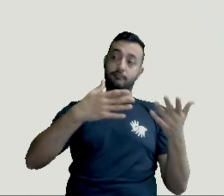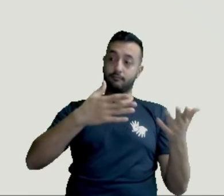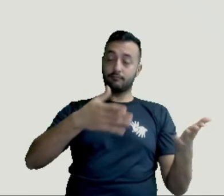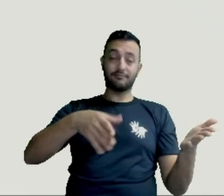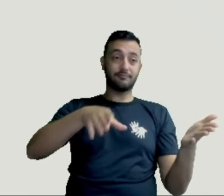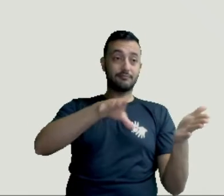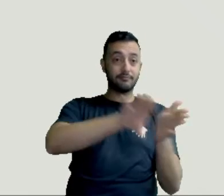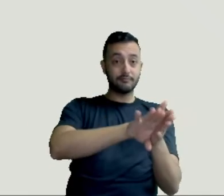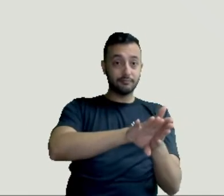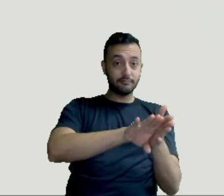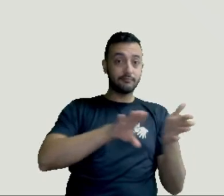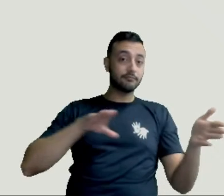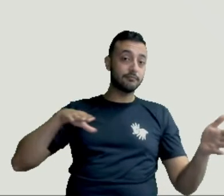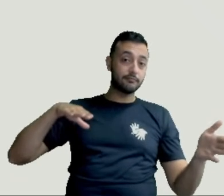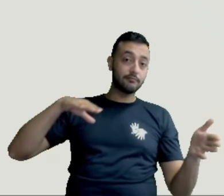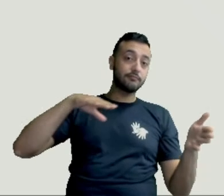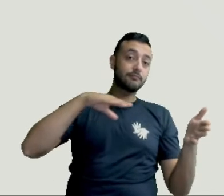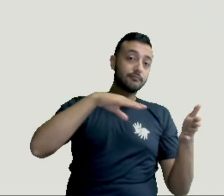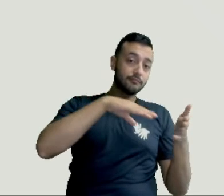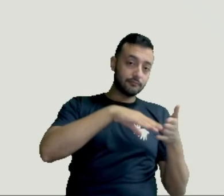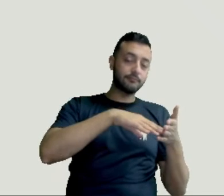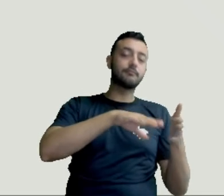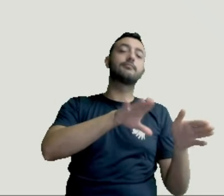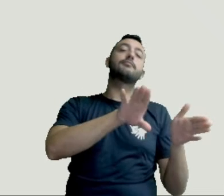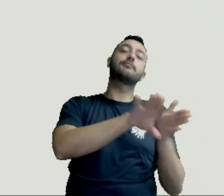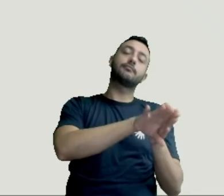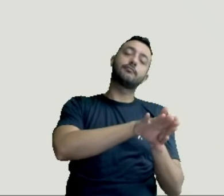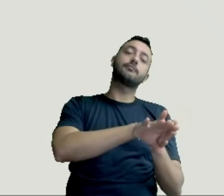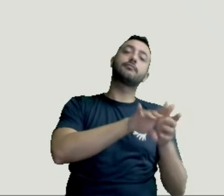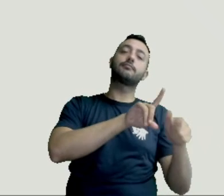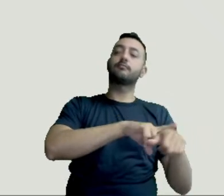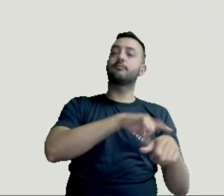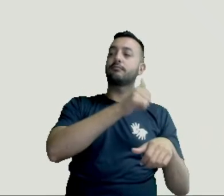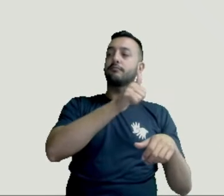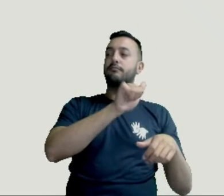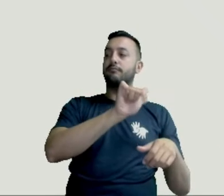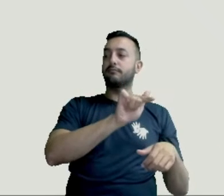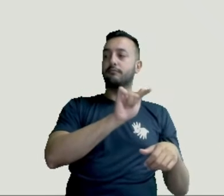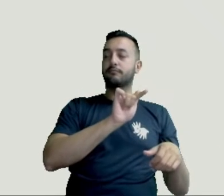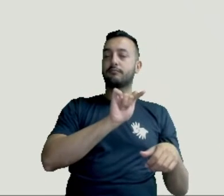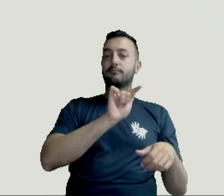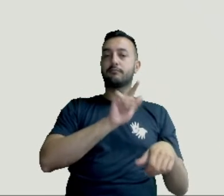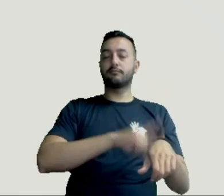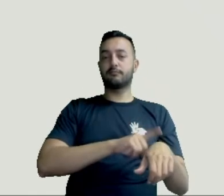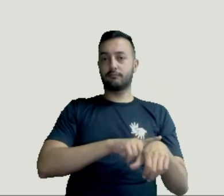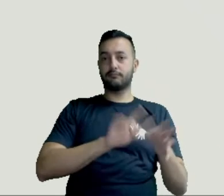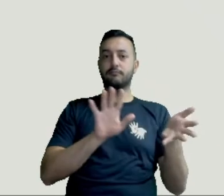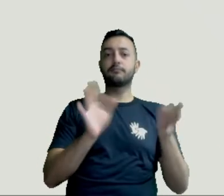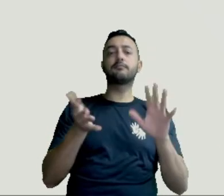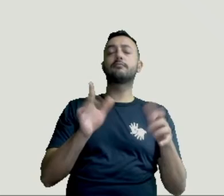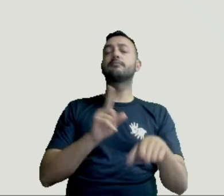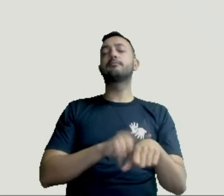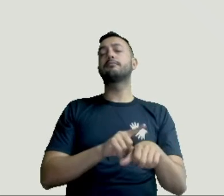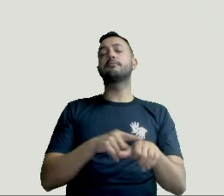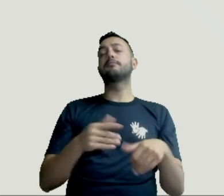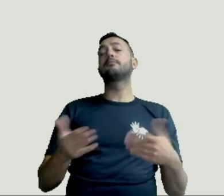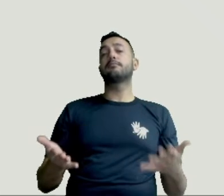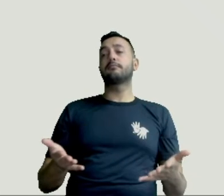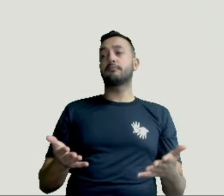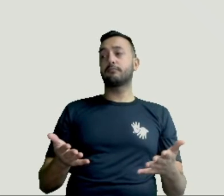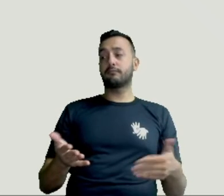horas chega a seu destino. Aí ele pergunta, calcule a variação do tempo.